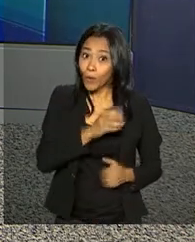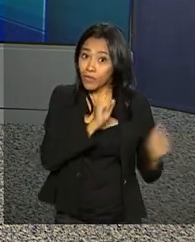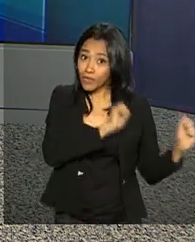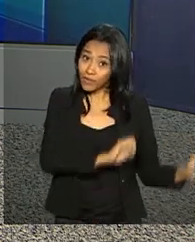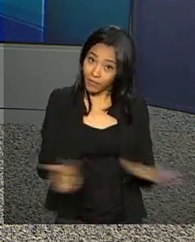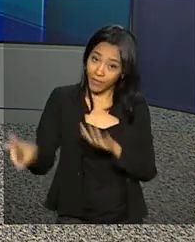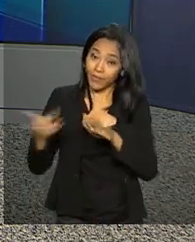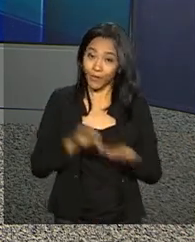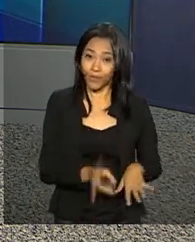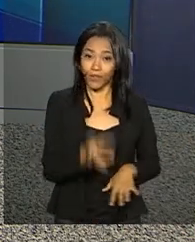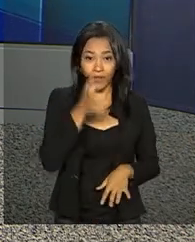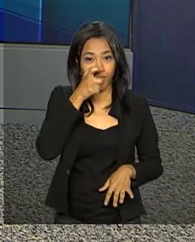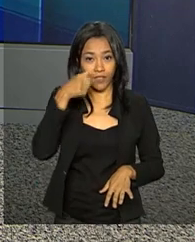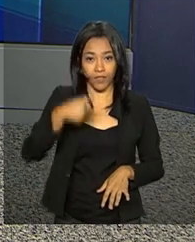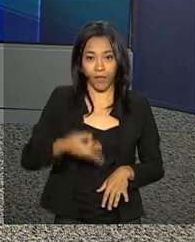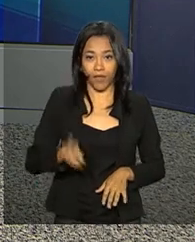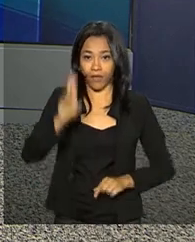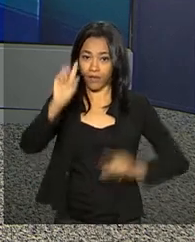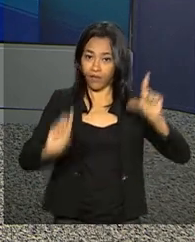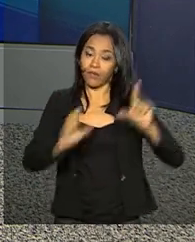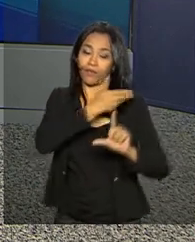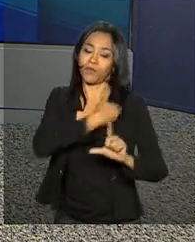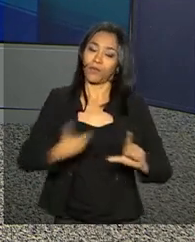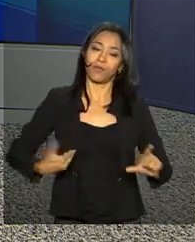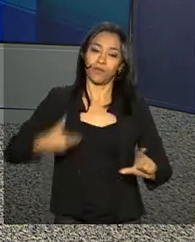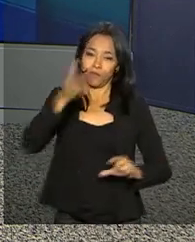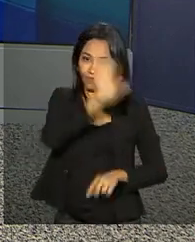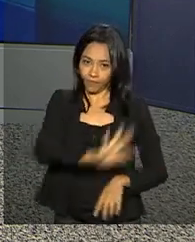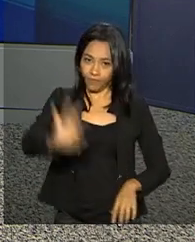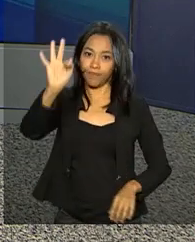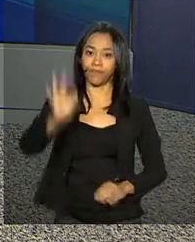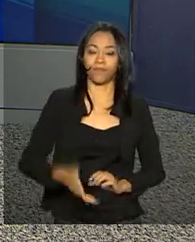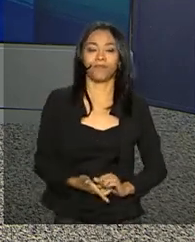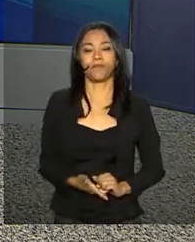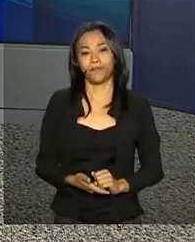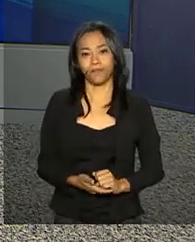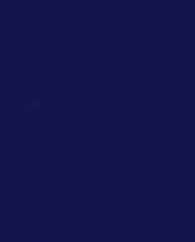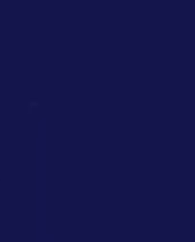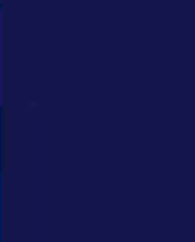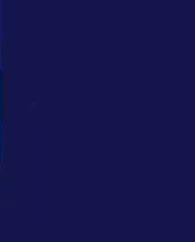semana e continue com a gente aqui na NBR, a TV do Governo Federal.